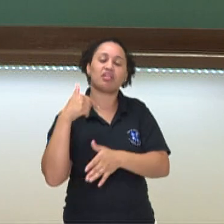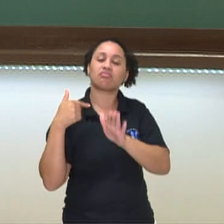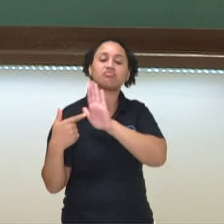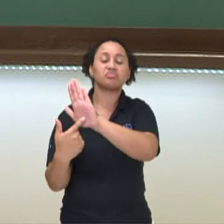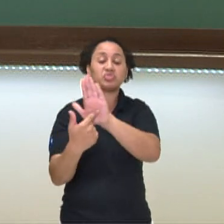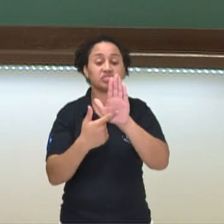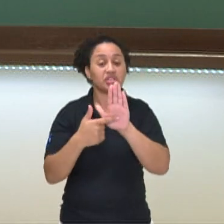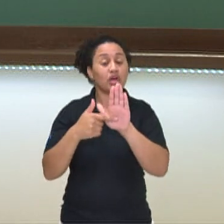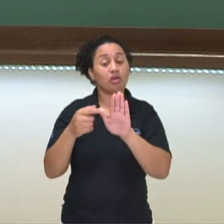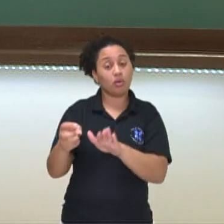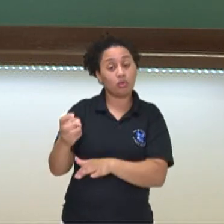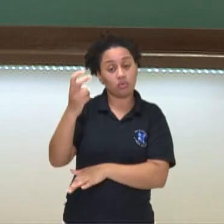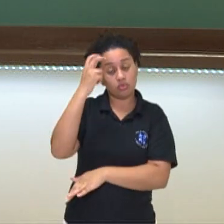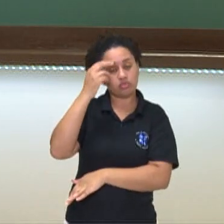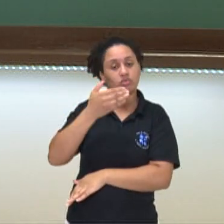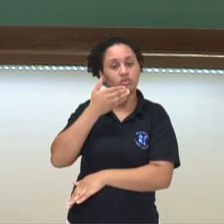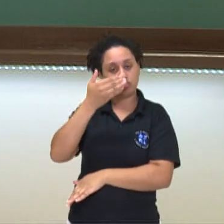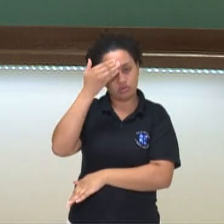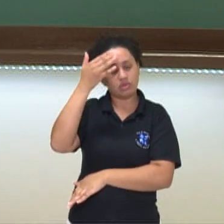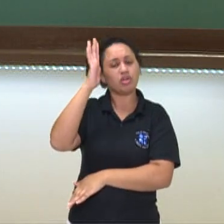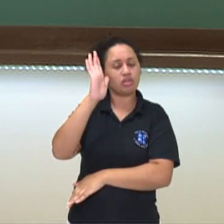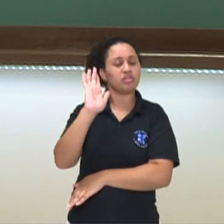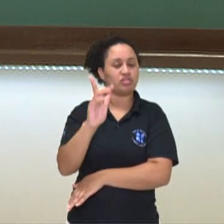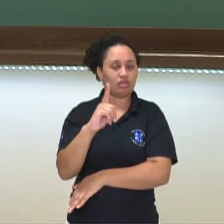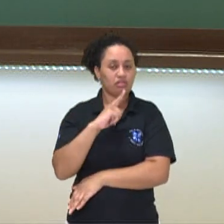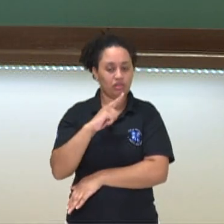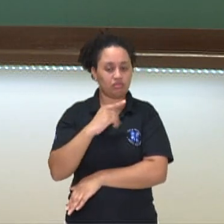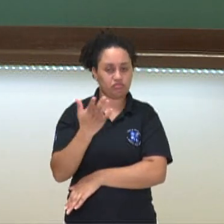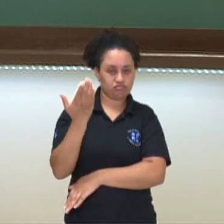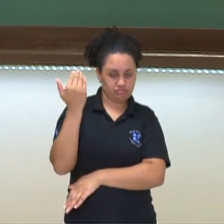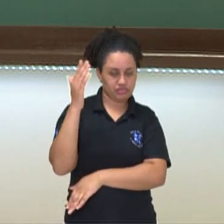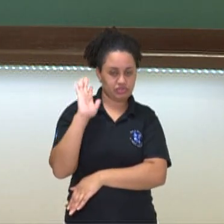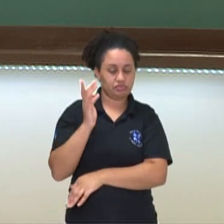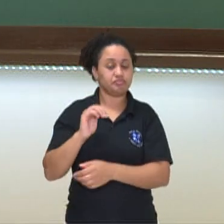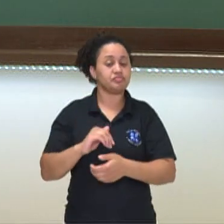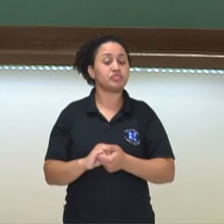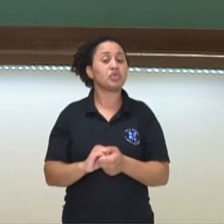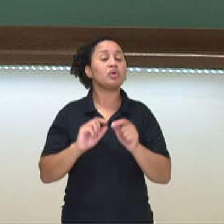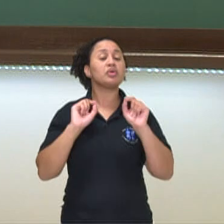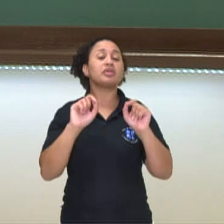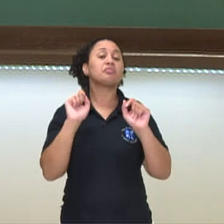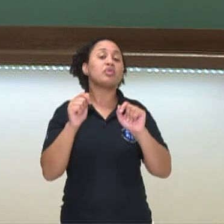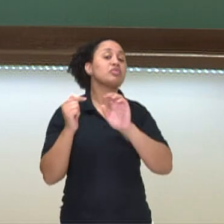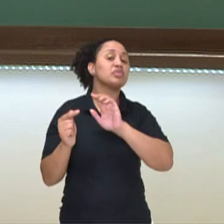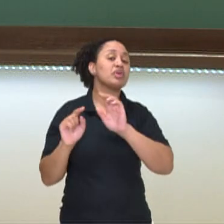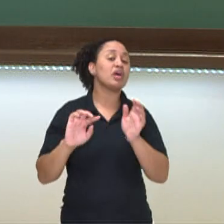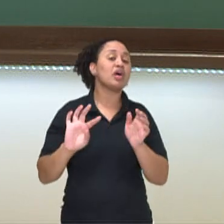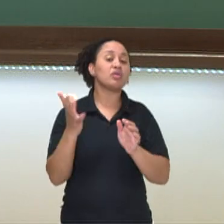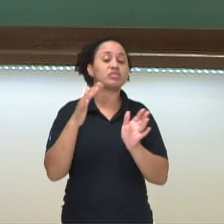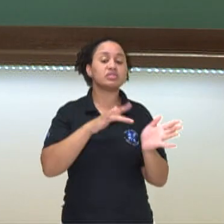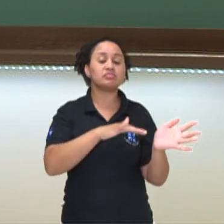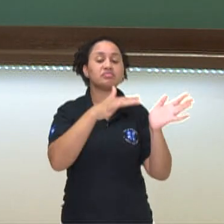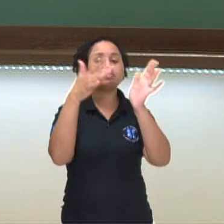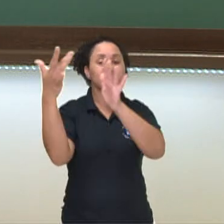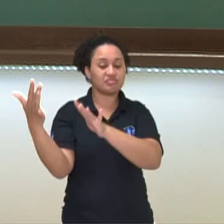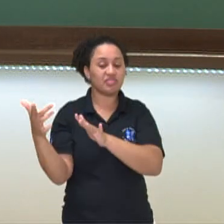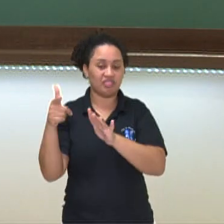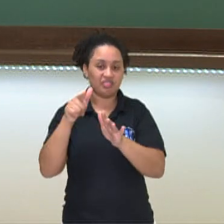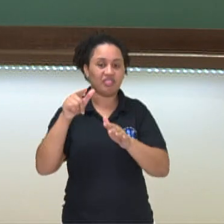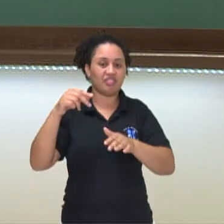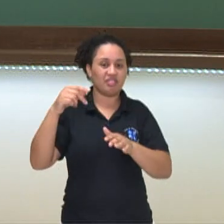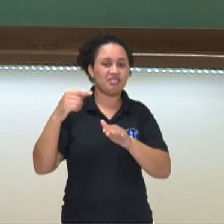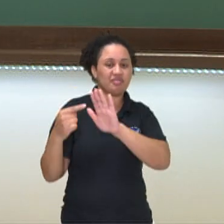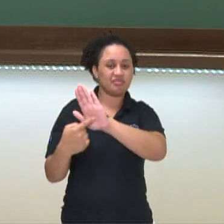cultura árabe, como já aconteceu no passado. O que pode acontecer durante esse período dessa